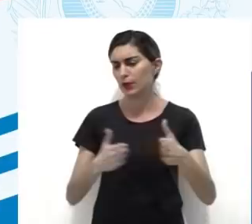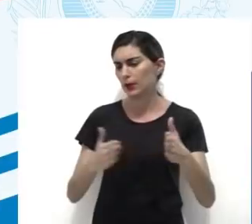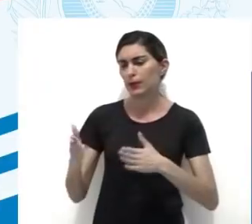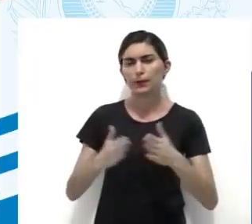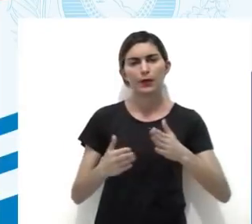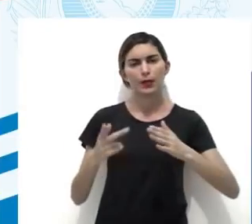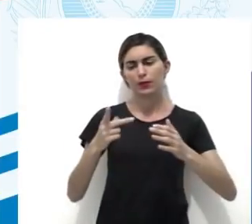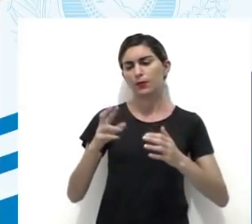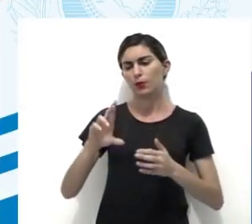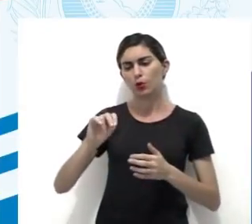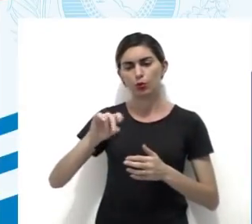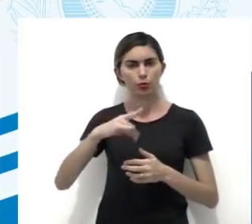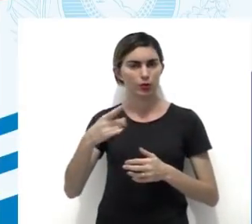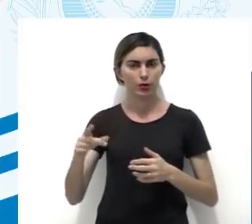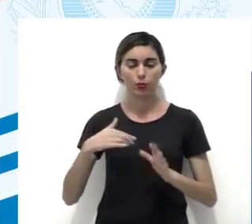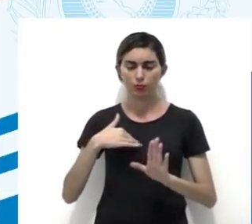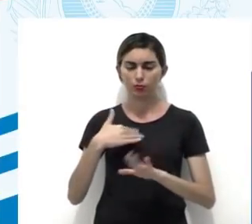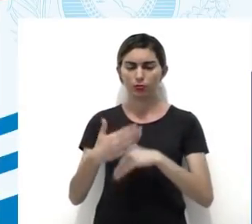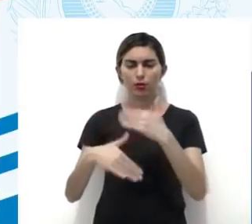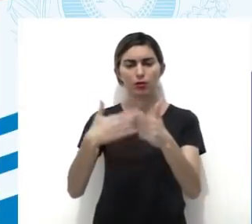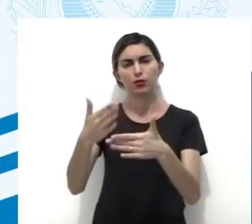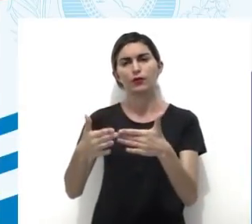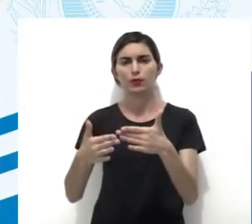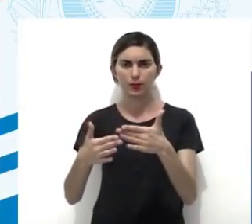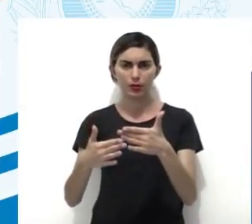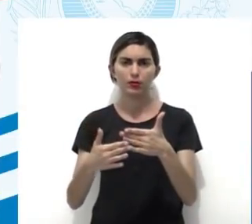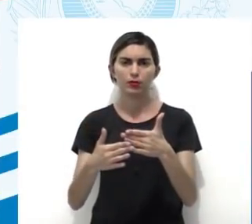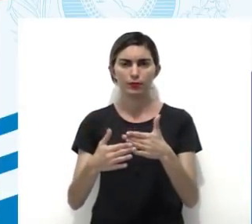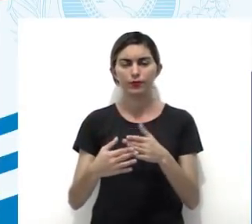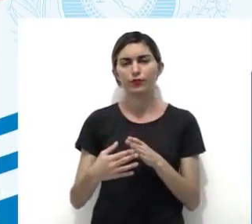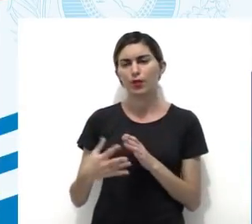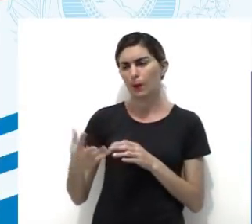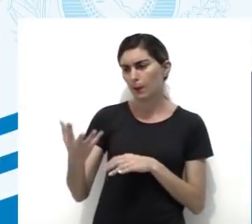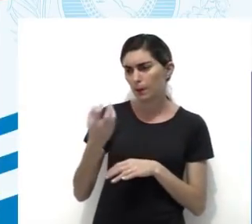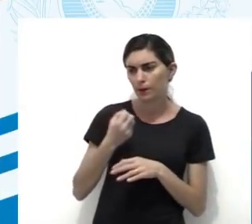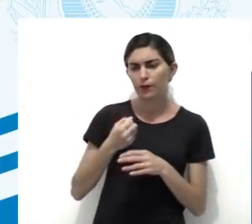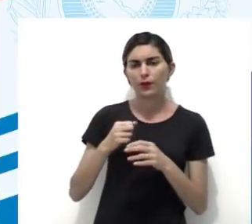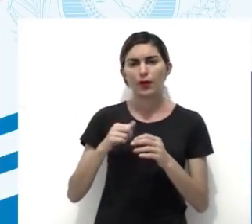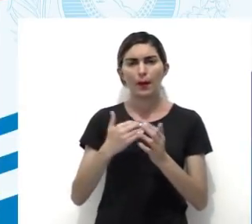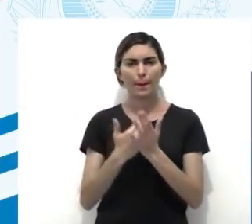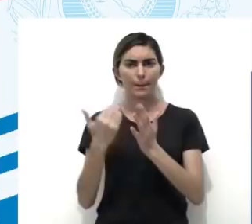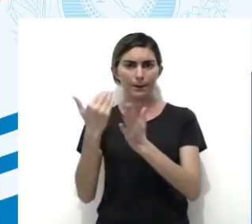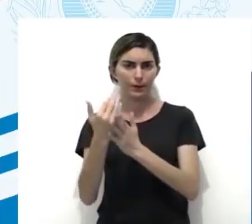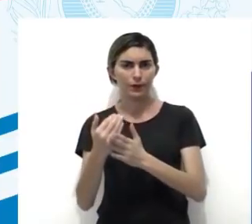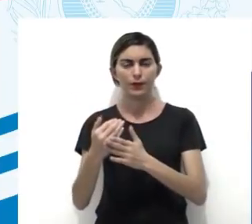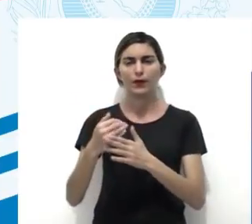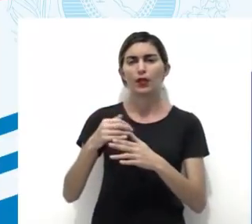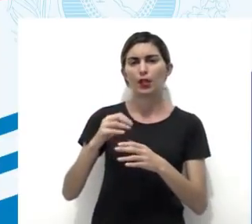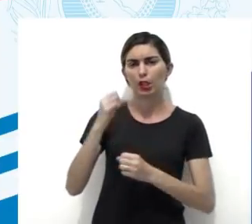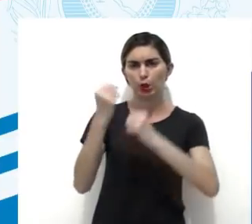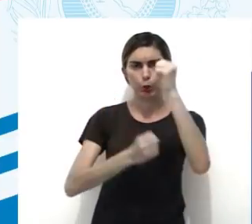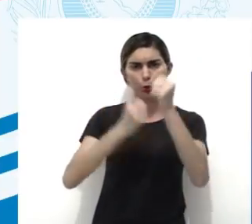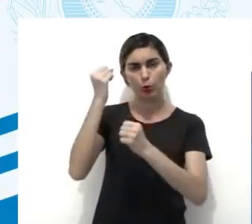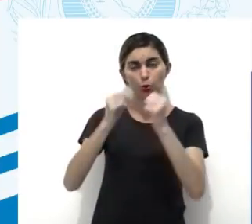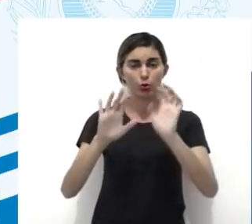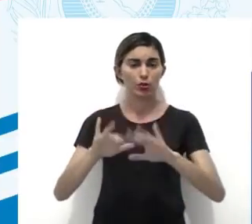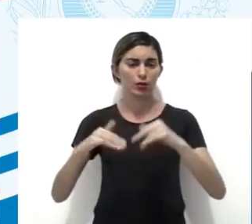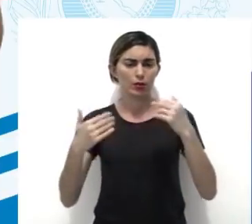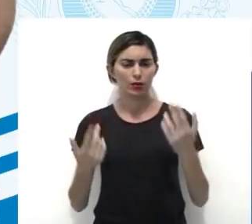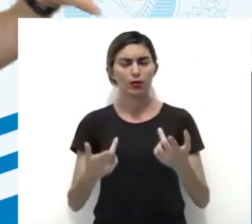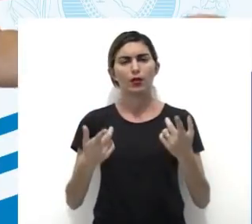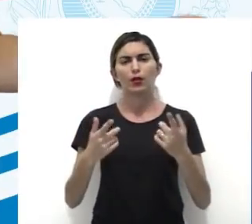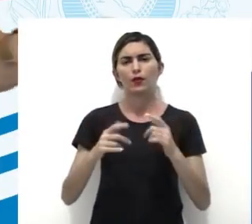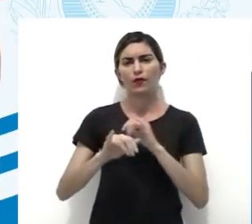de produção. O desenvolvimento do setor de serviços que absorve parte da mão de obra dispensada pela indústria. Então isso daí gera